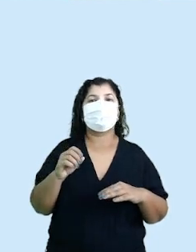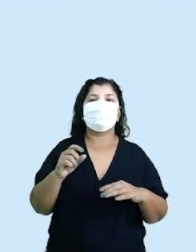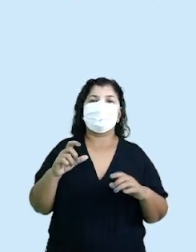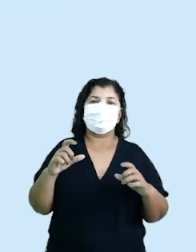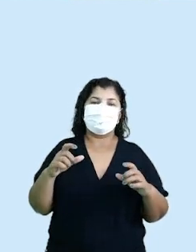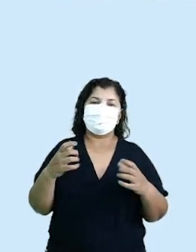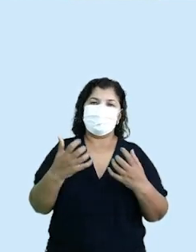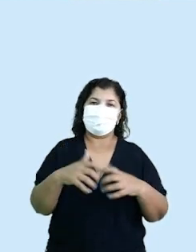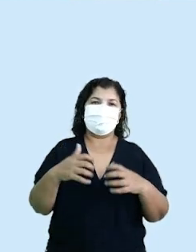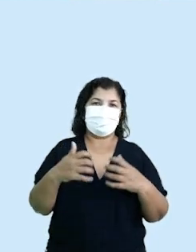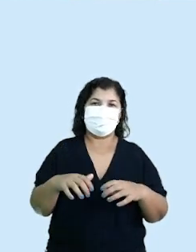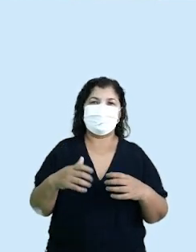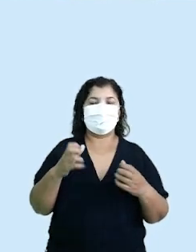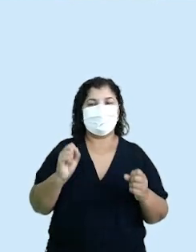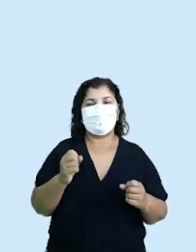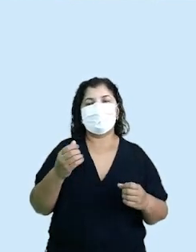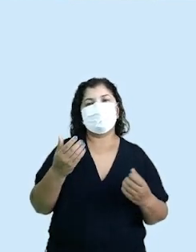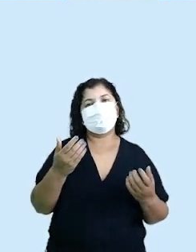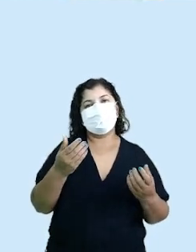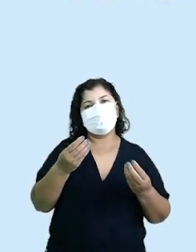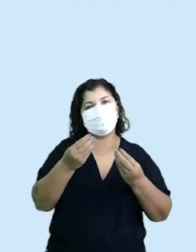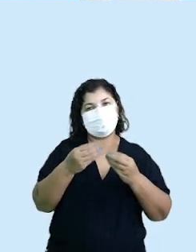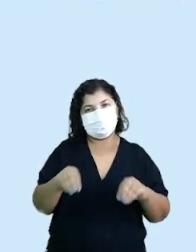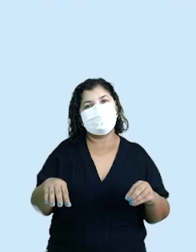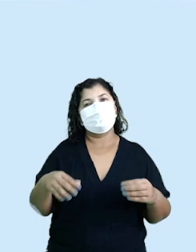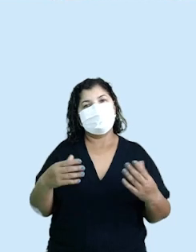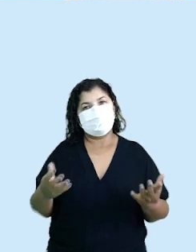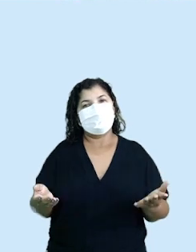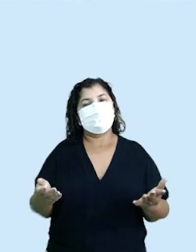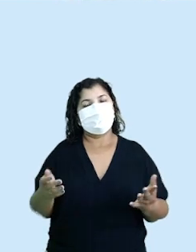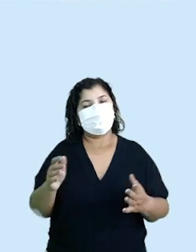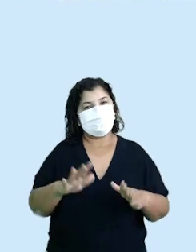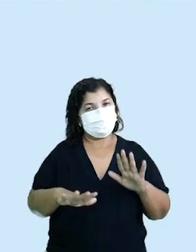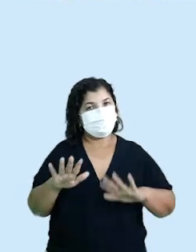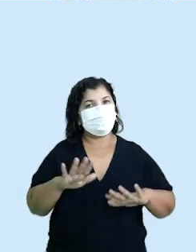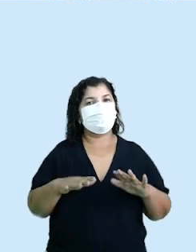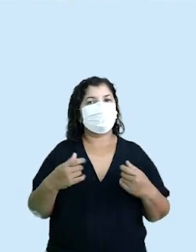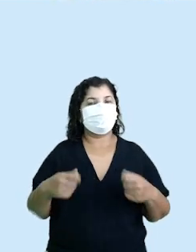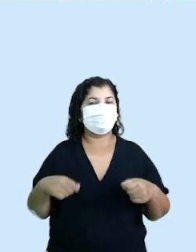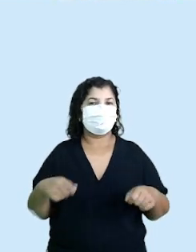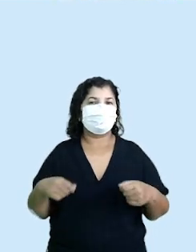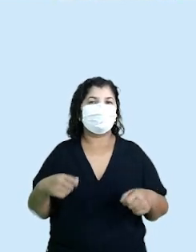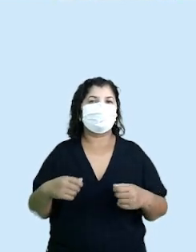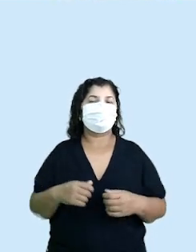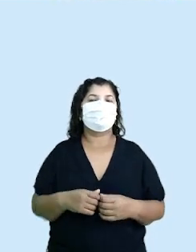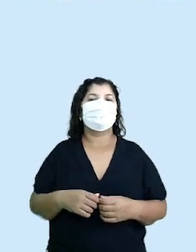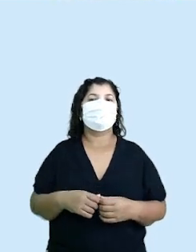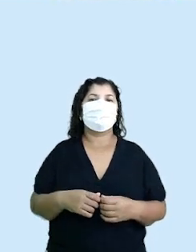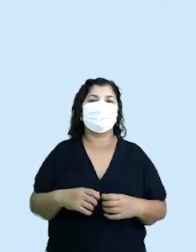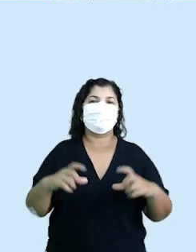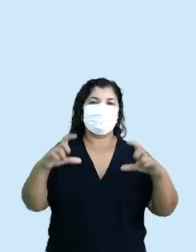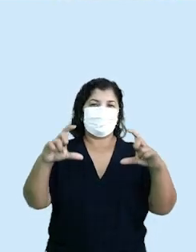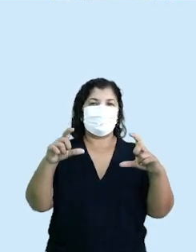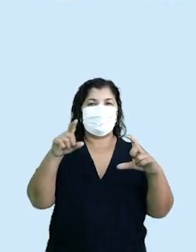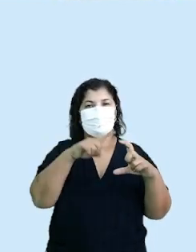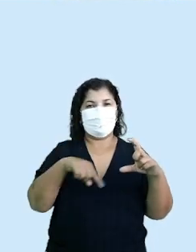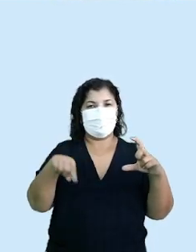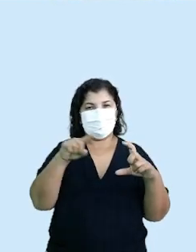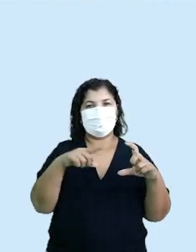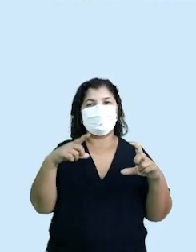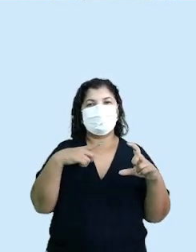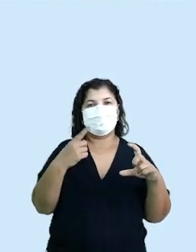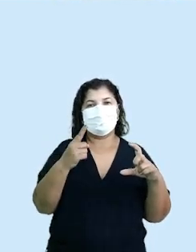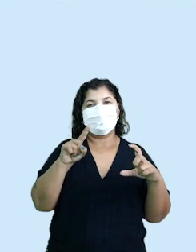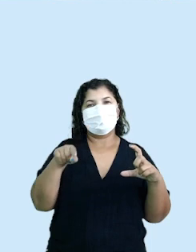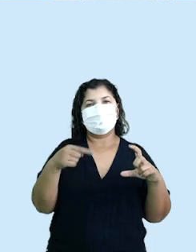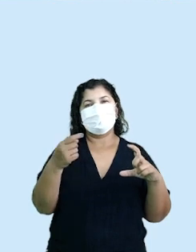ser danificado. Então, muito cuidado com isso aí. Então, voltando para a questão, o relógio opera com 1,2 a